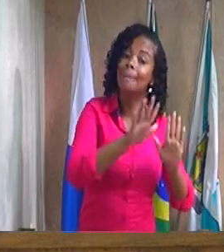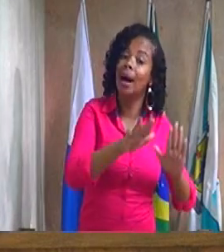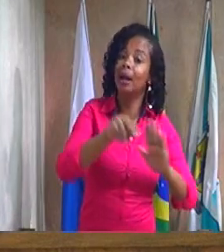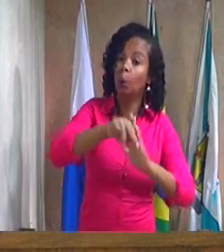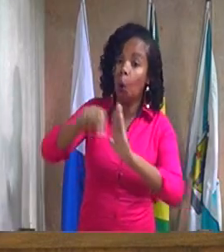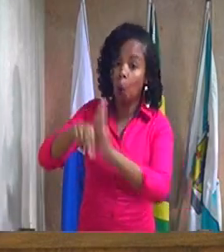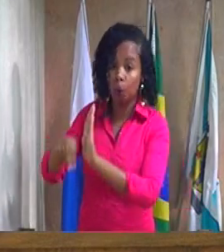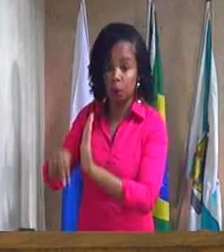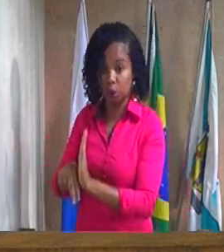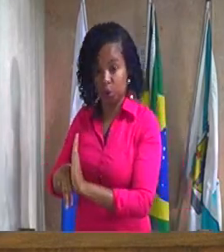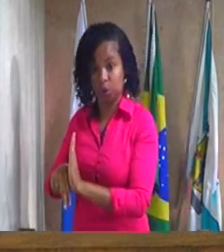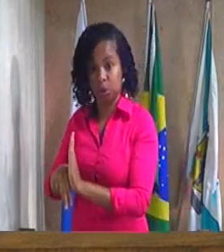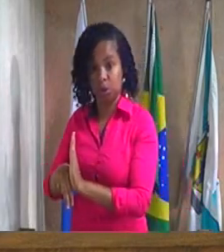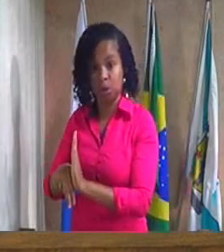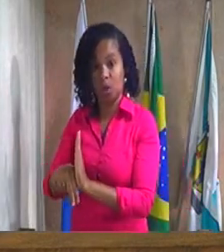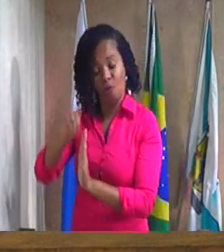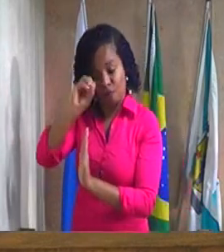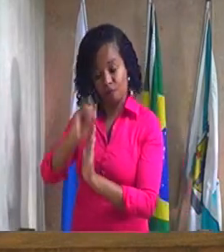normatiza